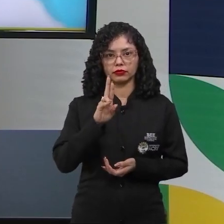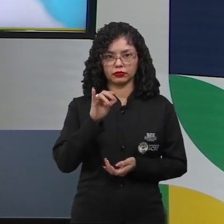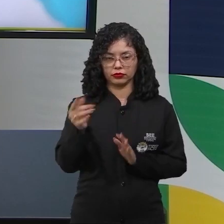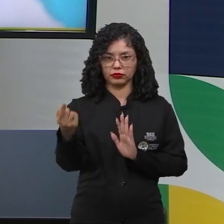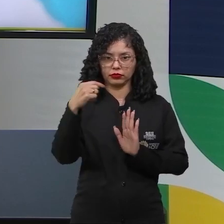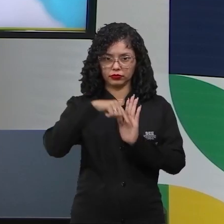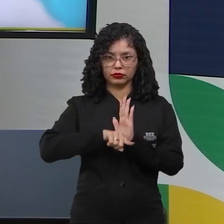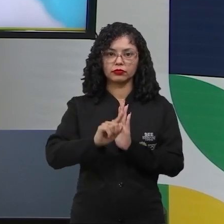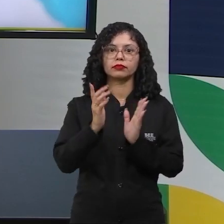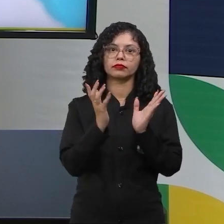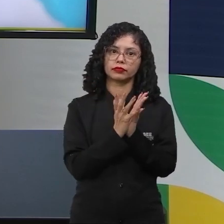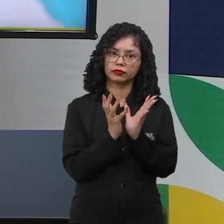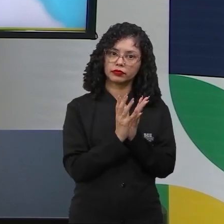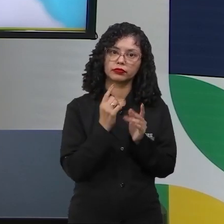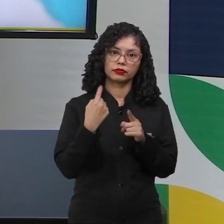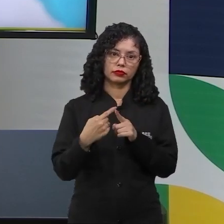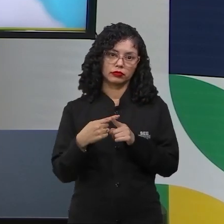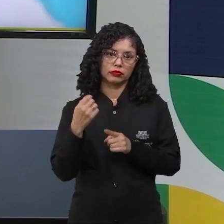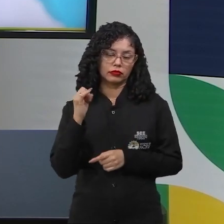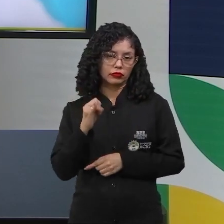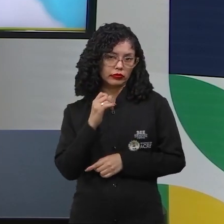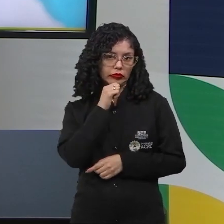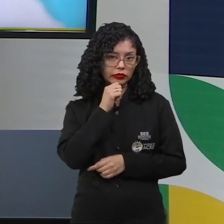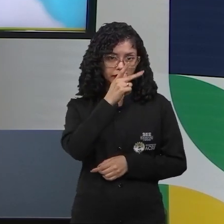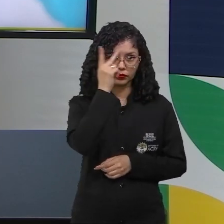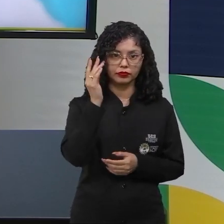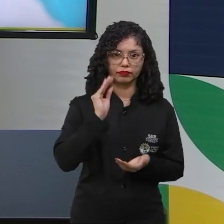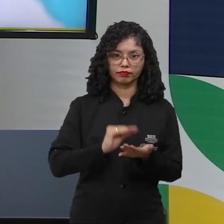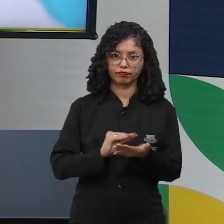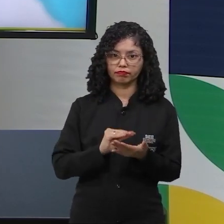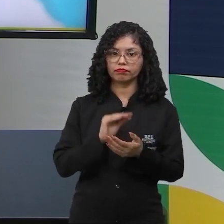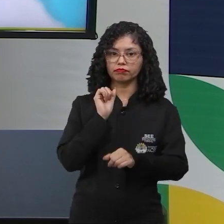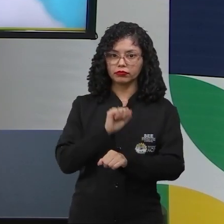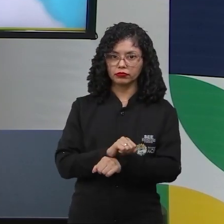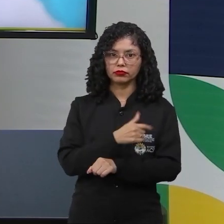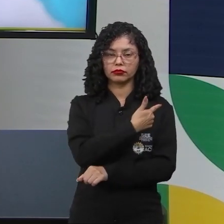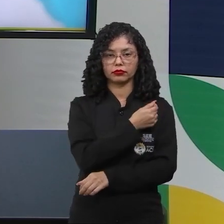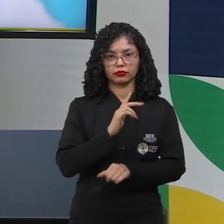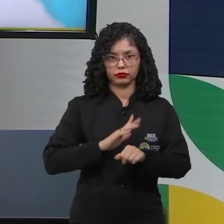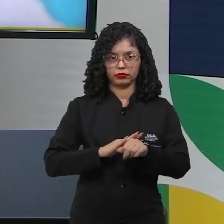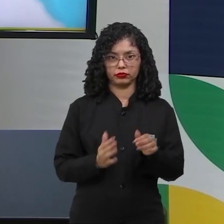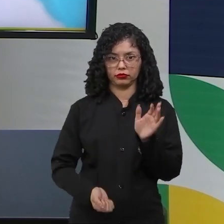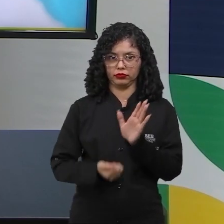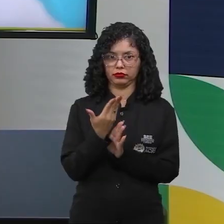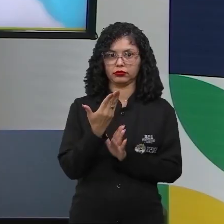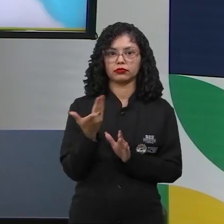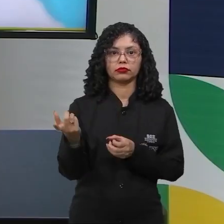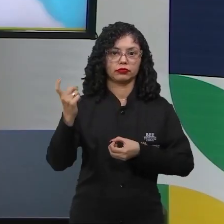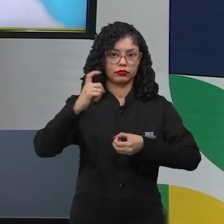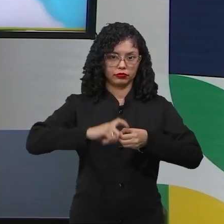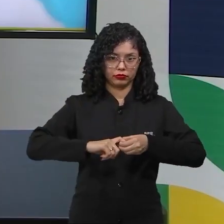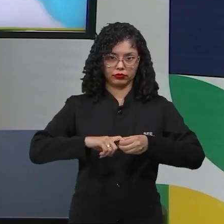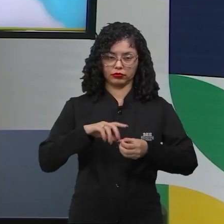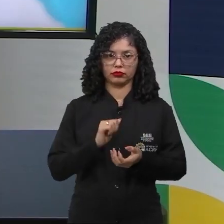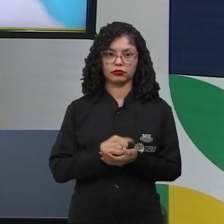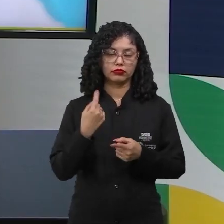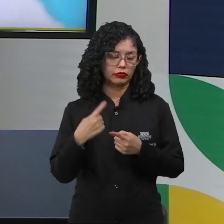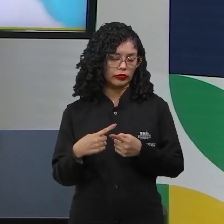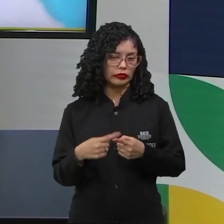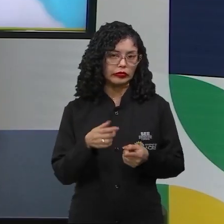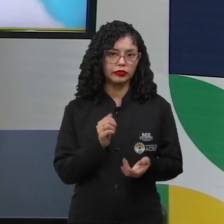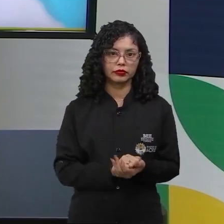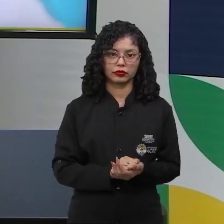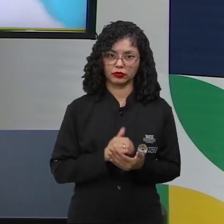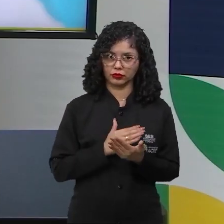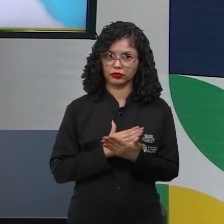imunidade coletiva? Por causa disso, se as pessoas deixam de se vacinar, doenças podem estar voltando. Por quê? Porque